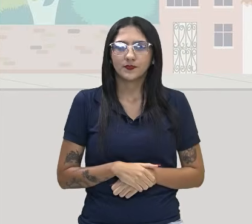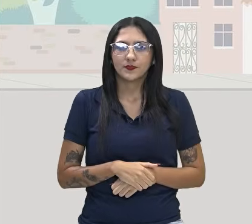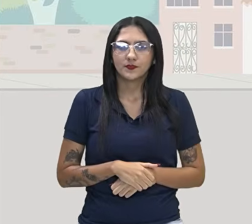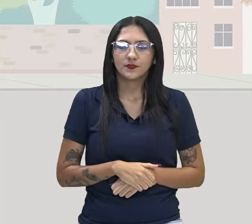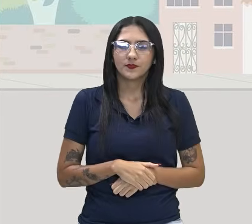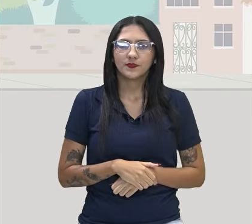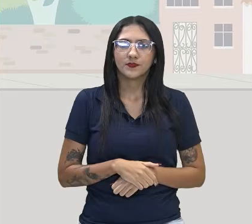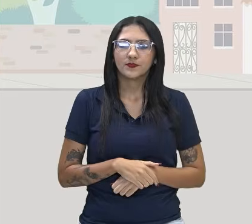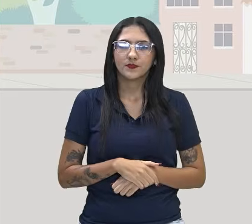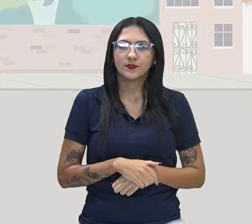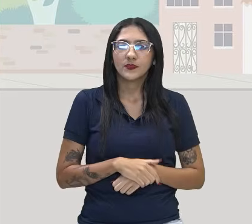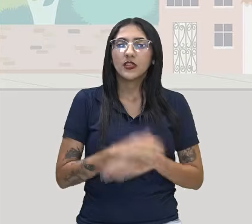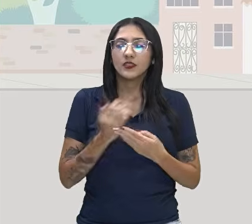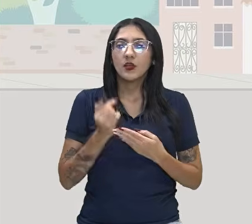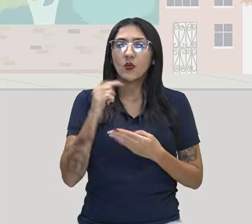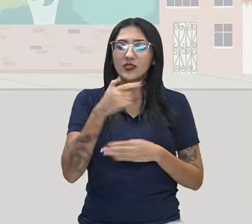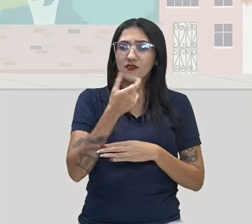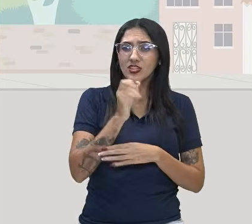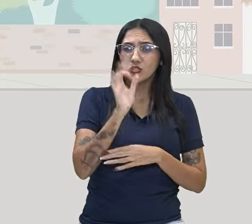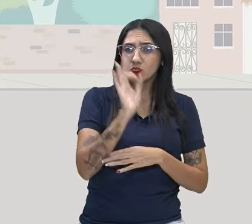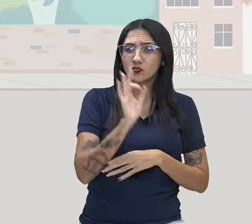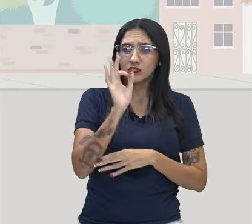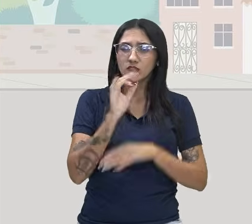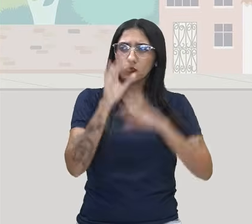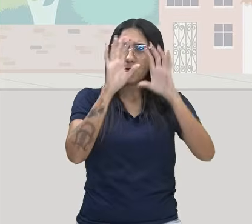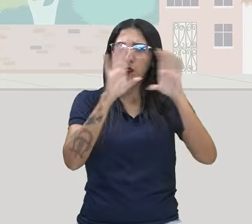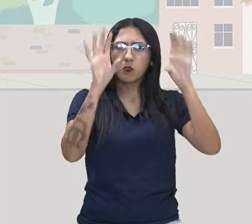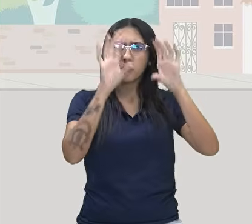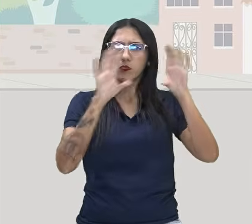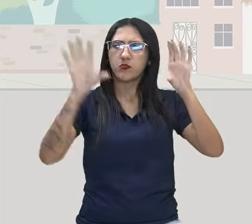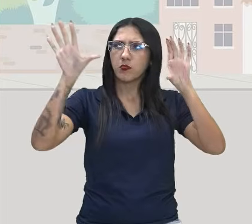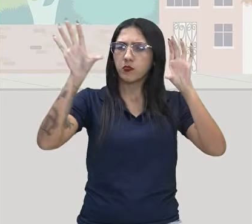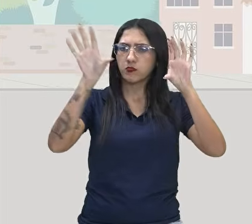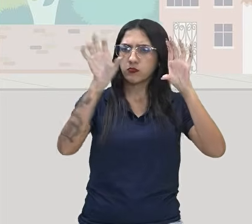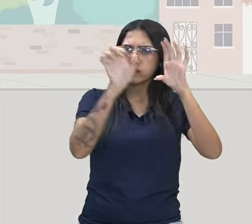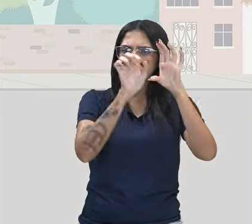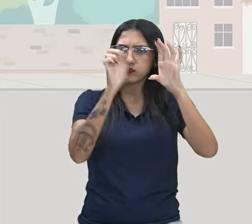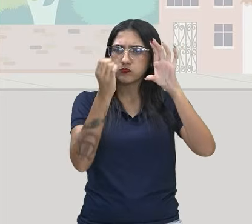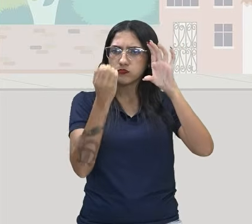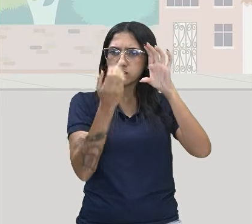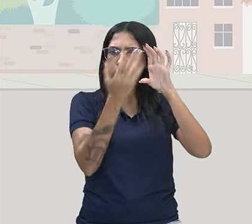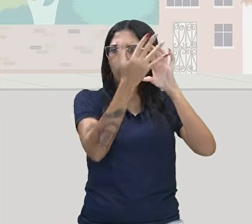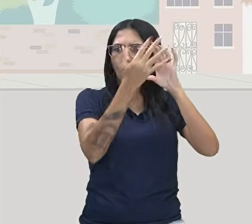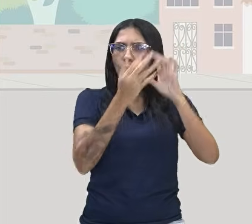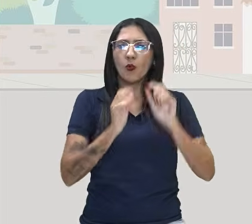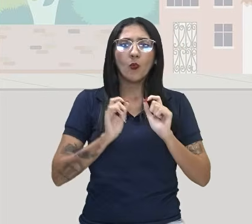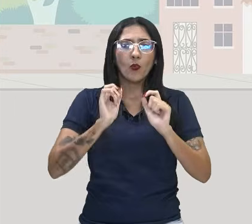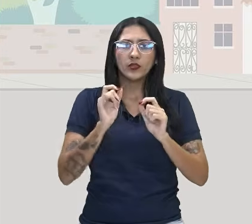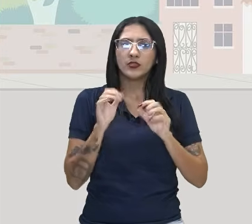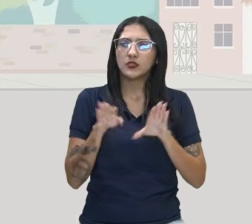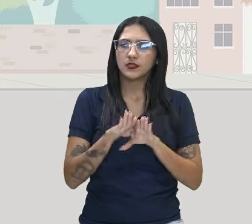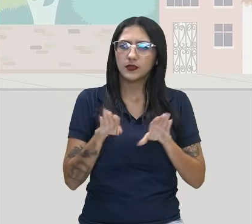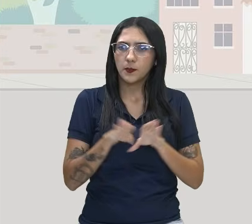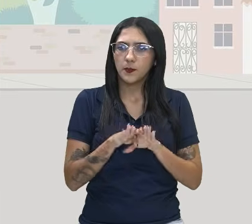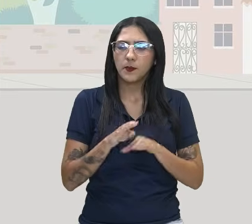né, esses 20% que acabam sendo refletidos pelas nuvens, o que também pode